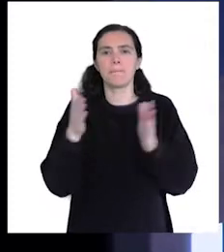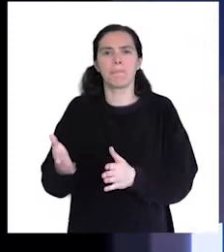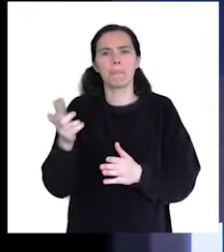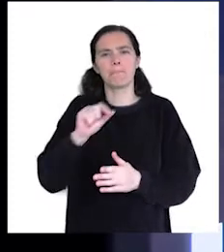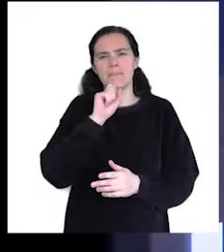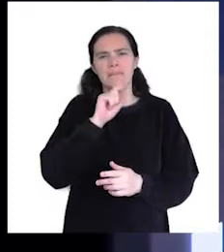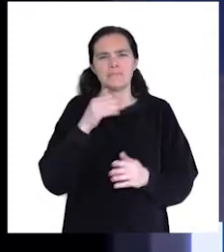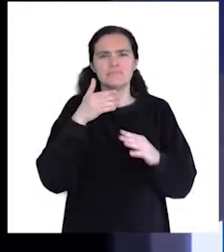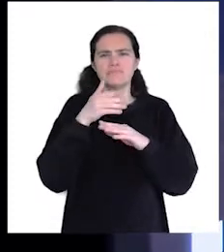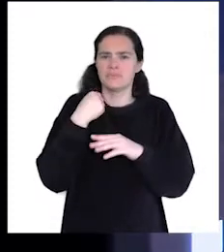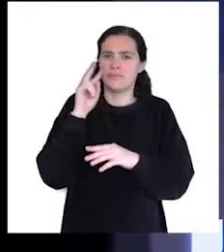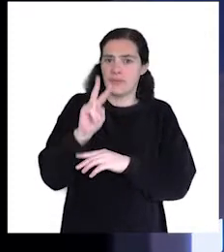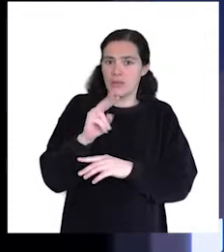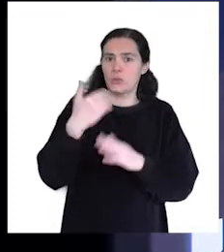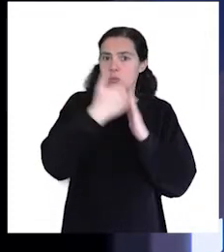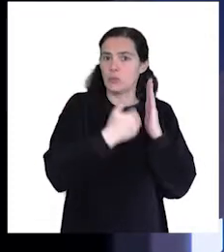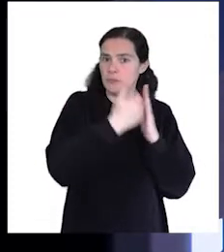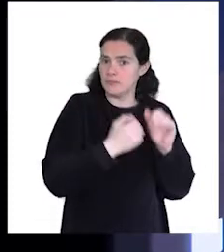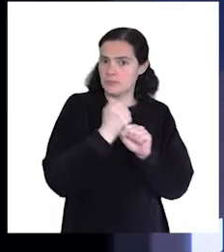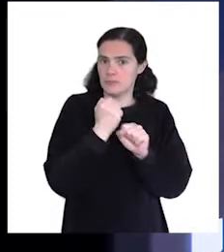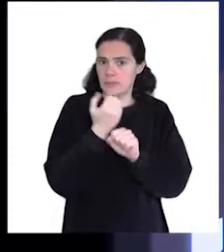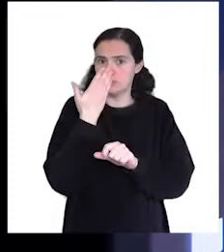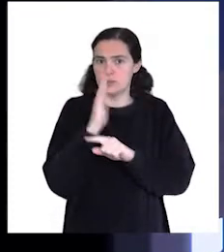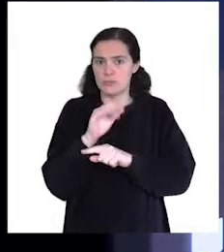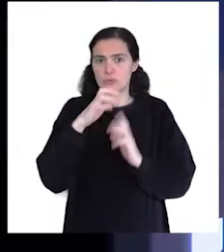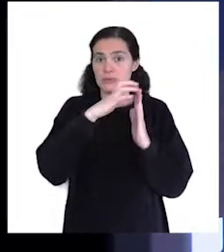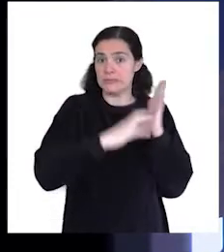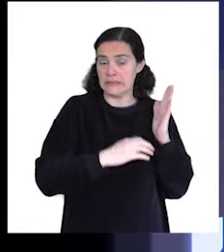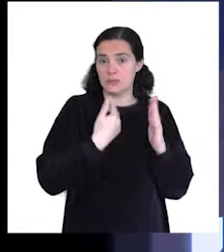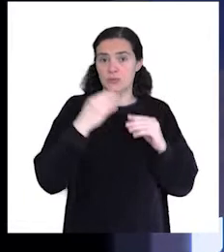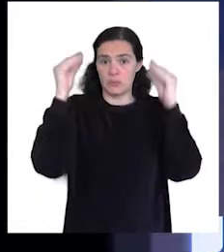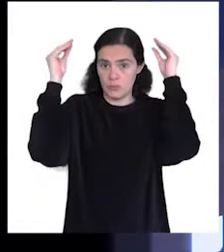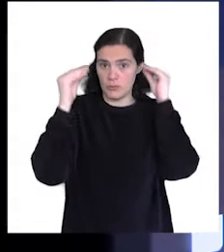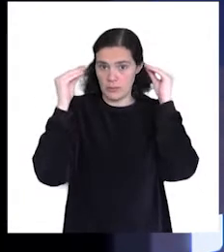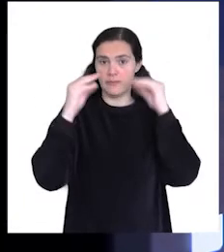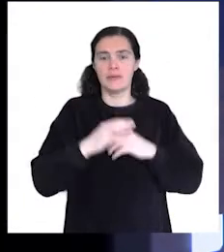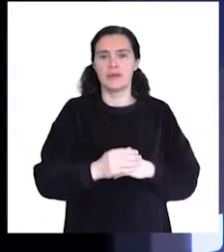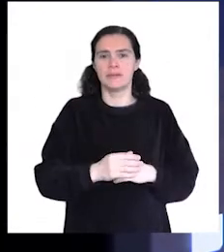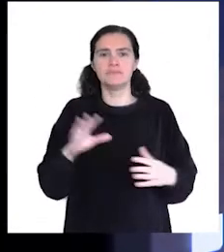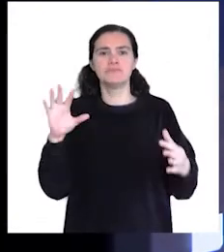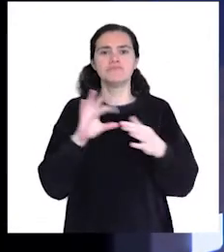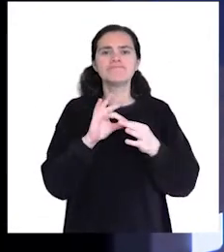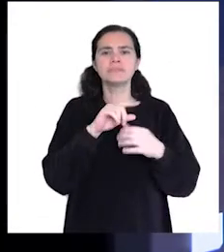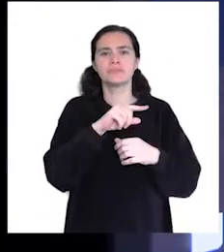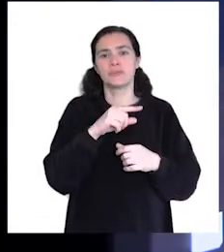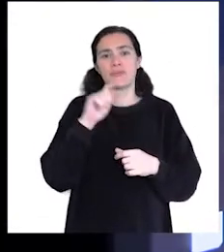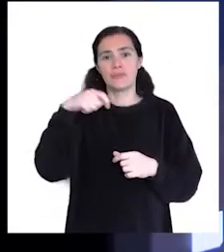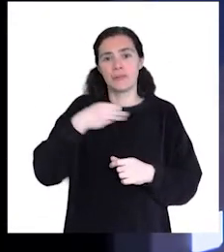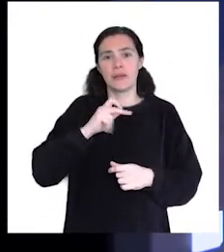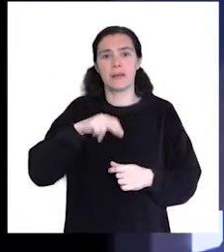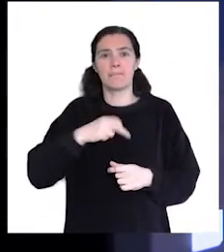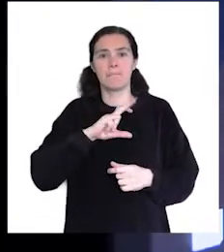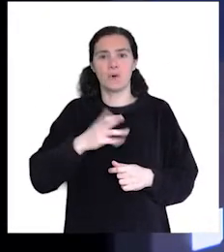também a toda uma série de outros documentos de trabalho, como, por exemplo, um texto de Manuel de Oliveira sobre o filme Amor